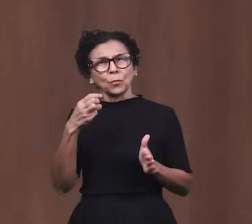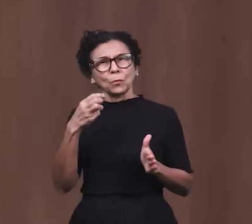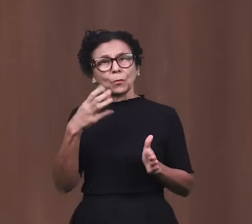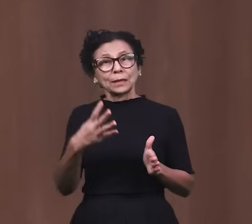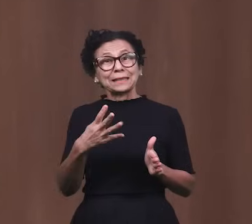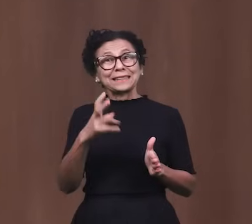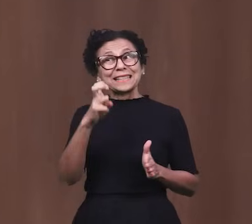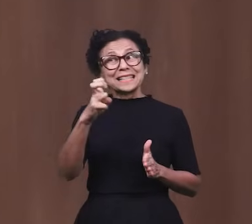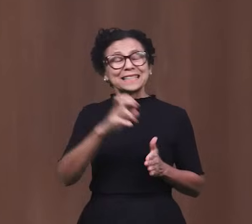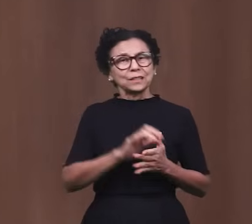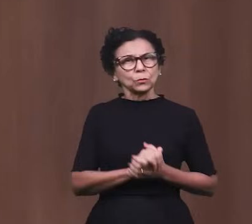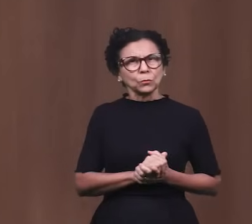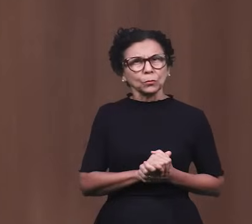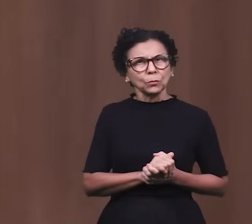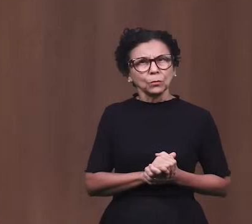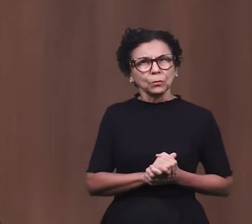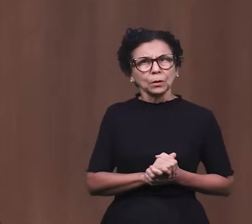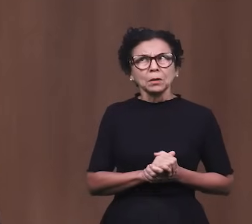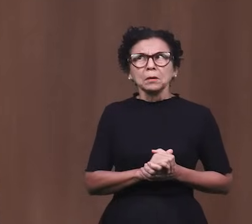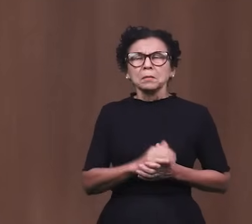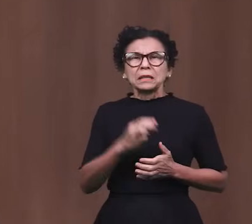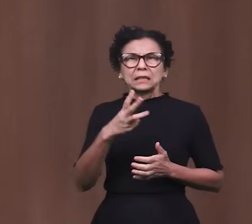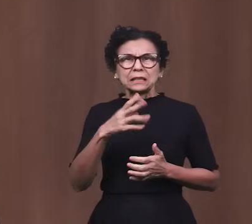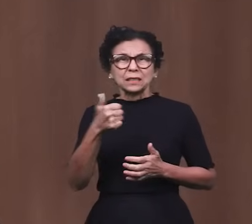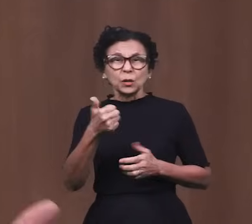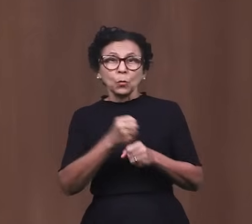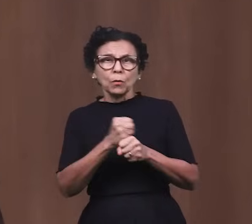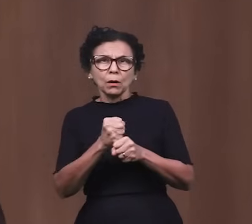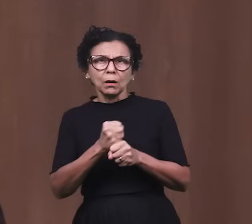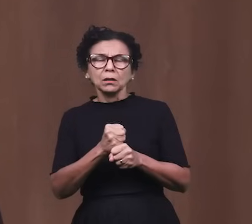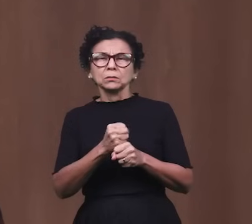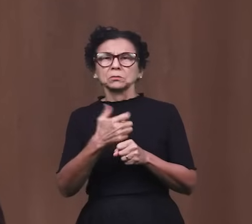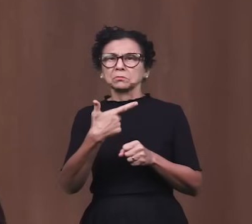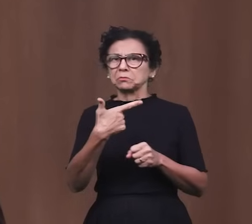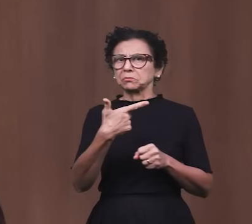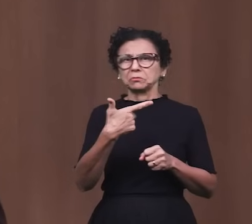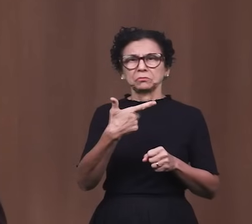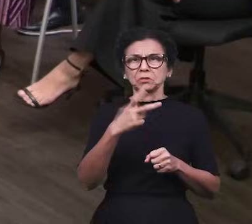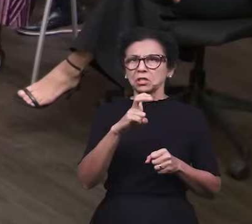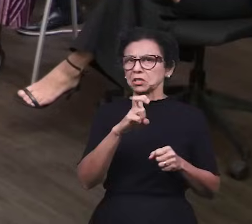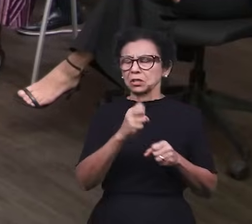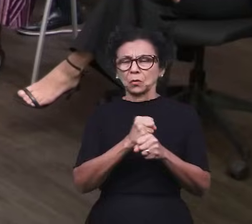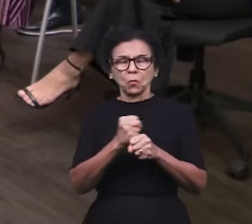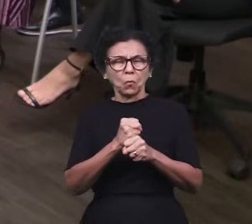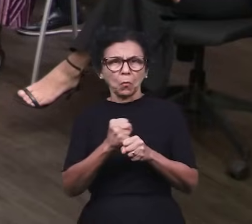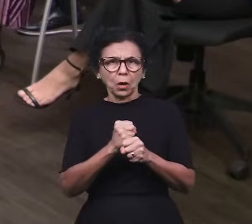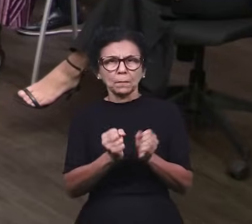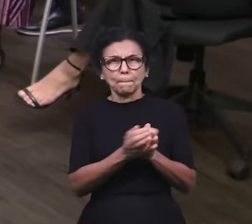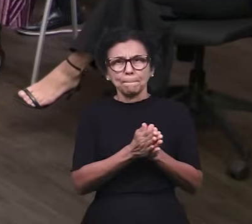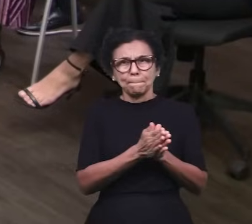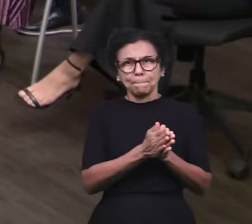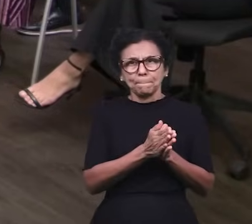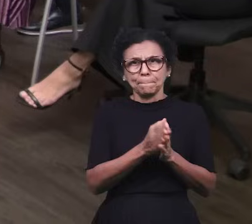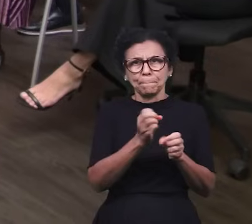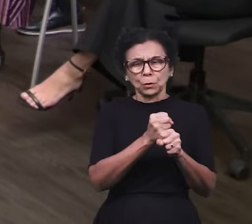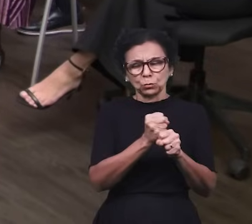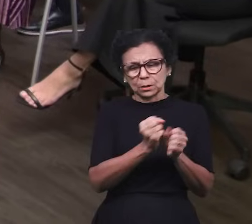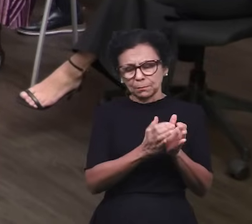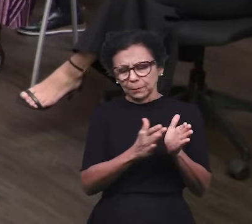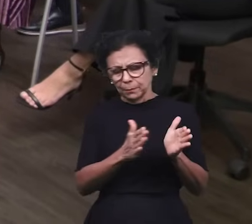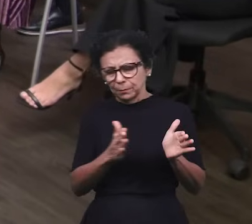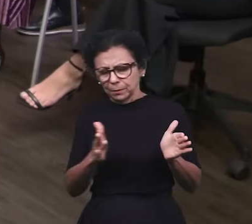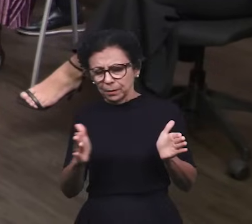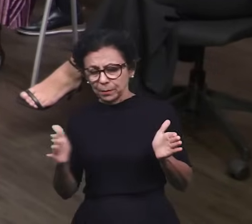anos. 2055 são 31 anos. Então, você consegue ter investimentos de longuíssimo prazo,